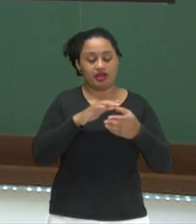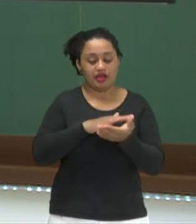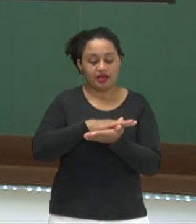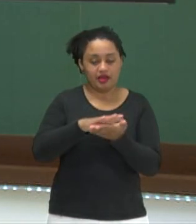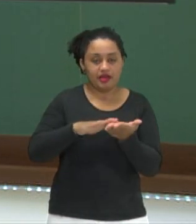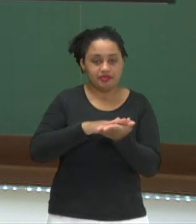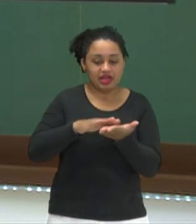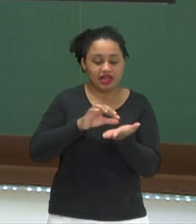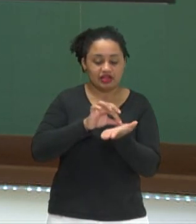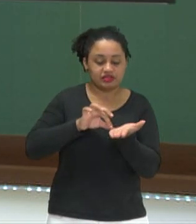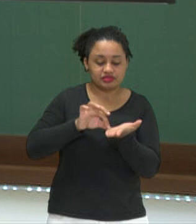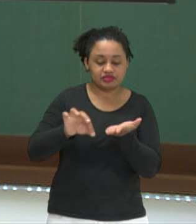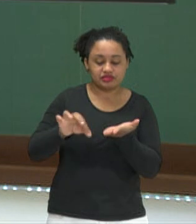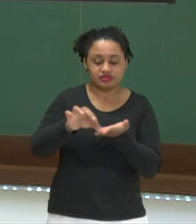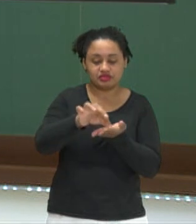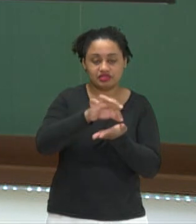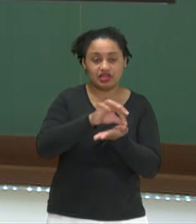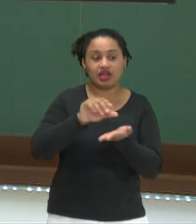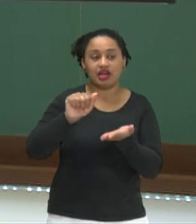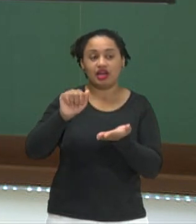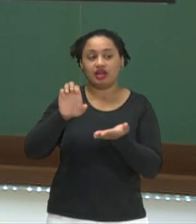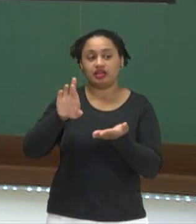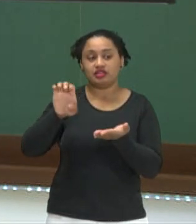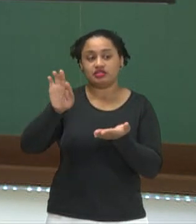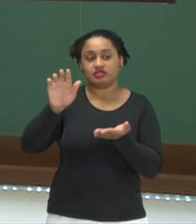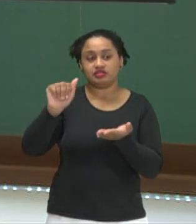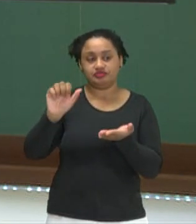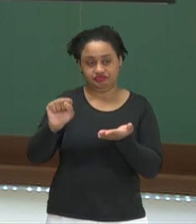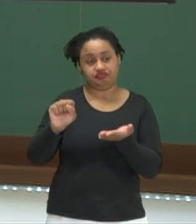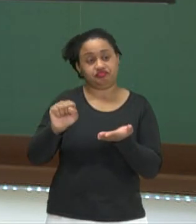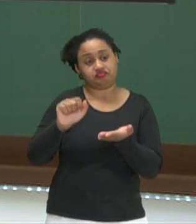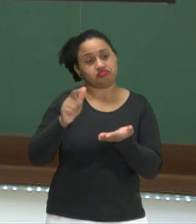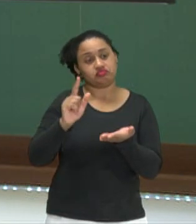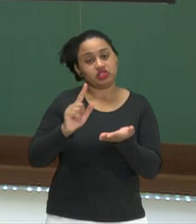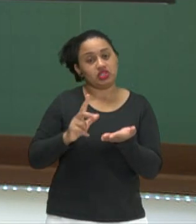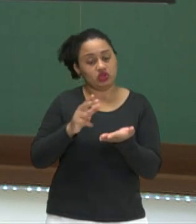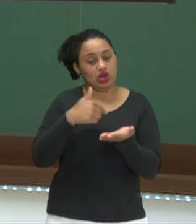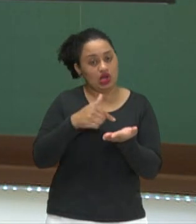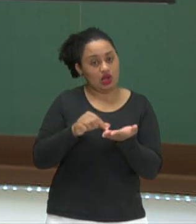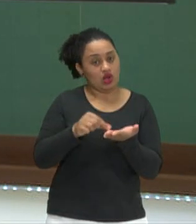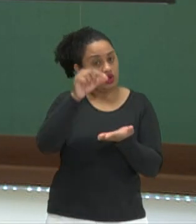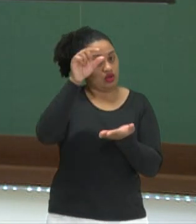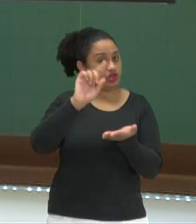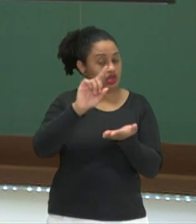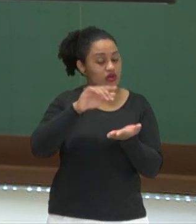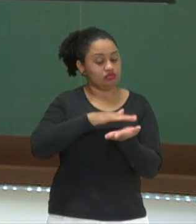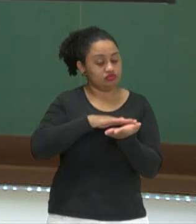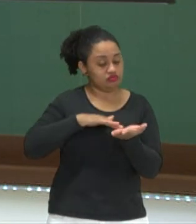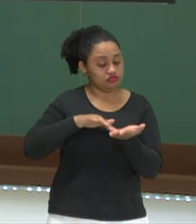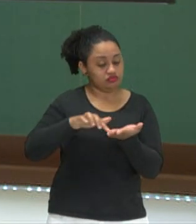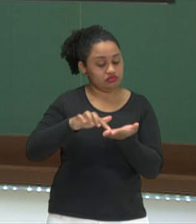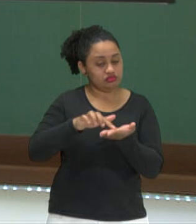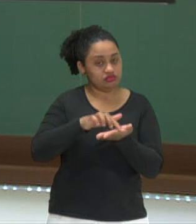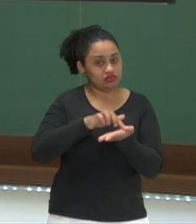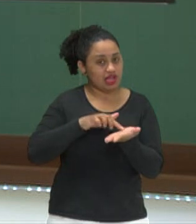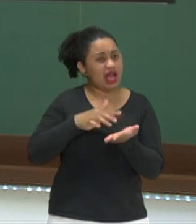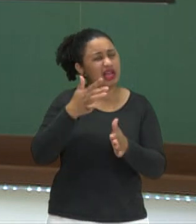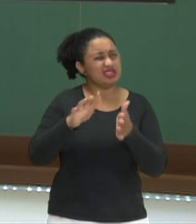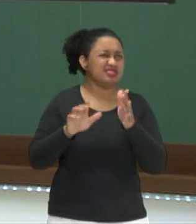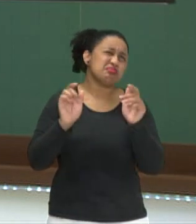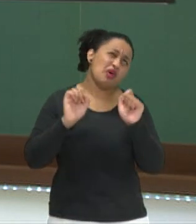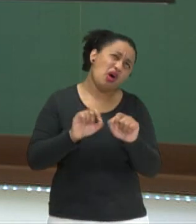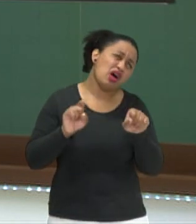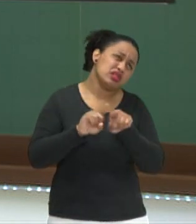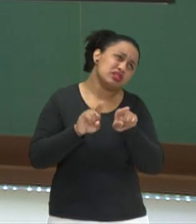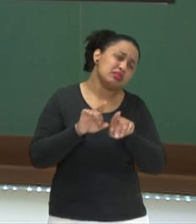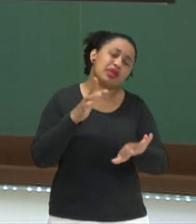temos a aresta da base, que ela não é igual à aresta lateral, né? Às vezes até pode ser,